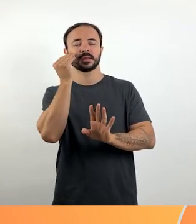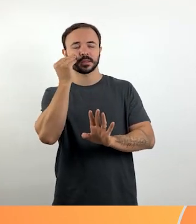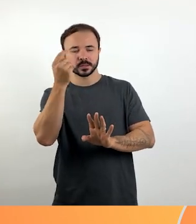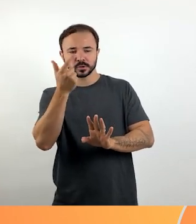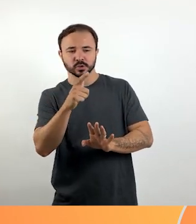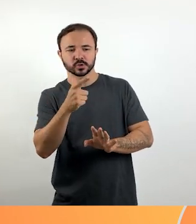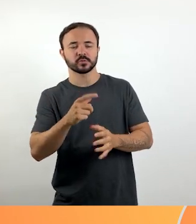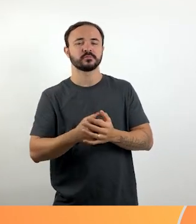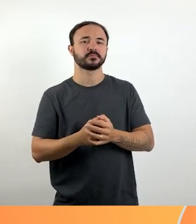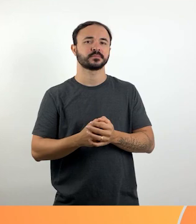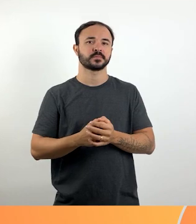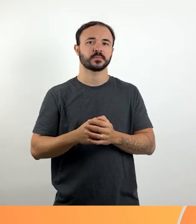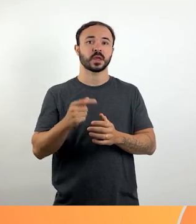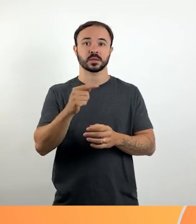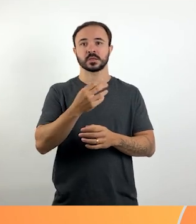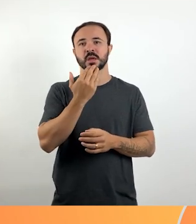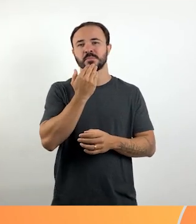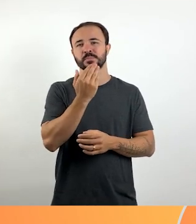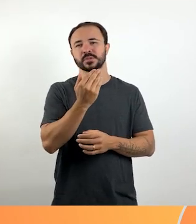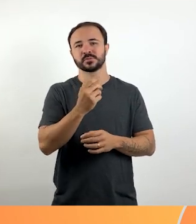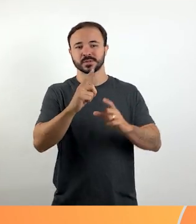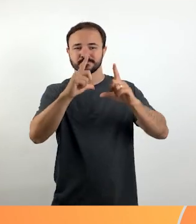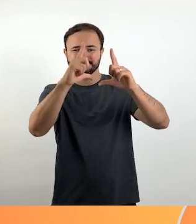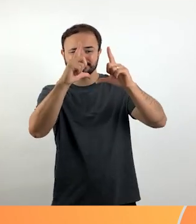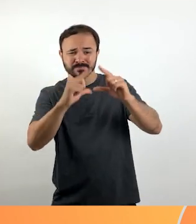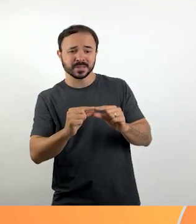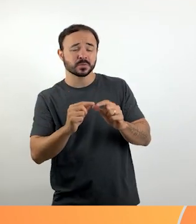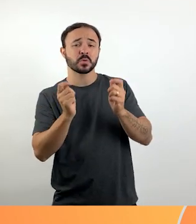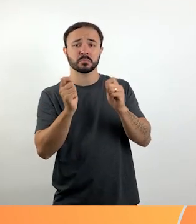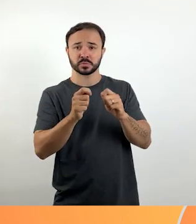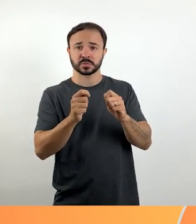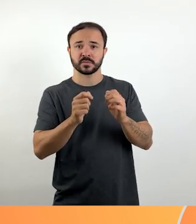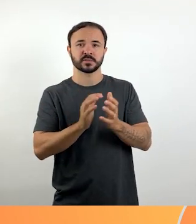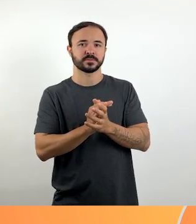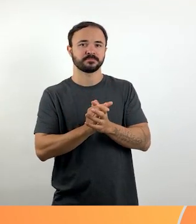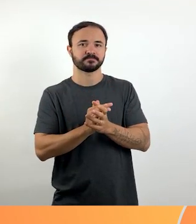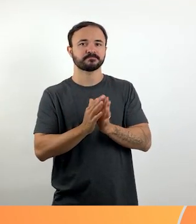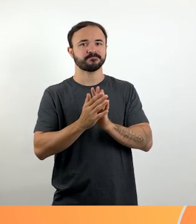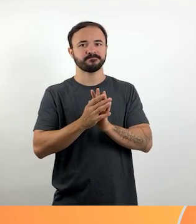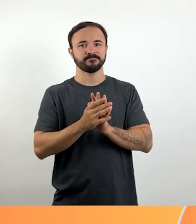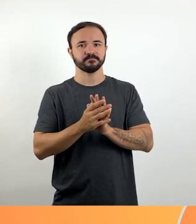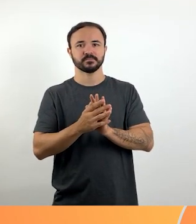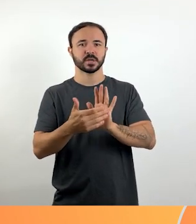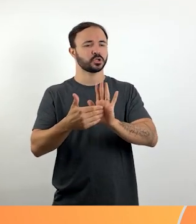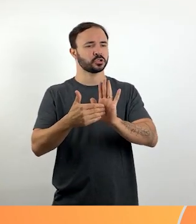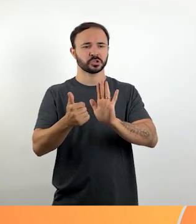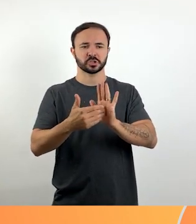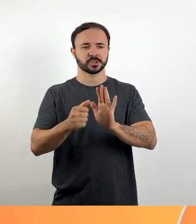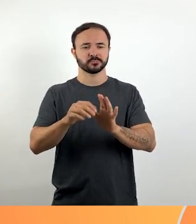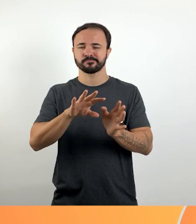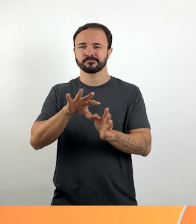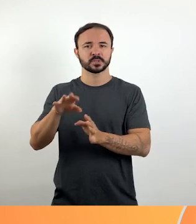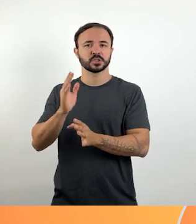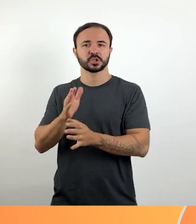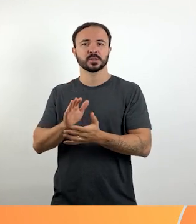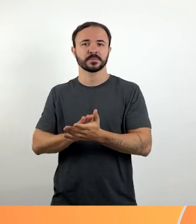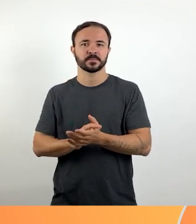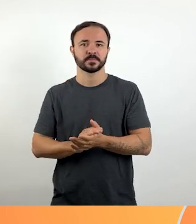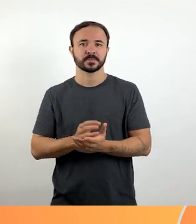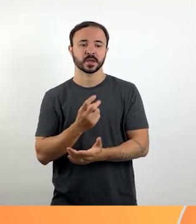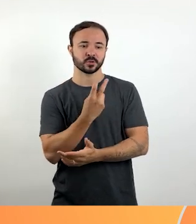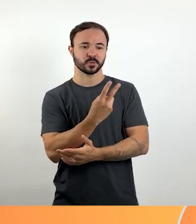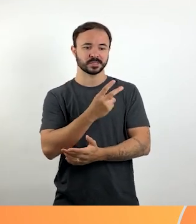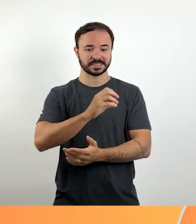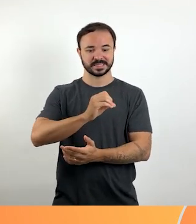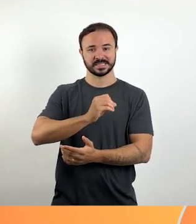Como ele quer a menor soma possível, a gente já descartou começar com a potência 2 à sexta, porque você